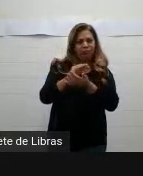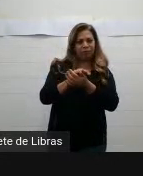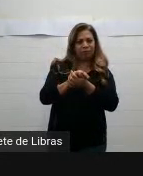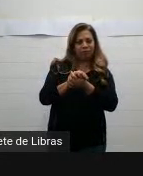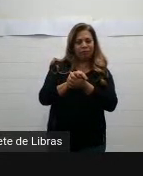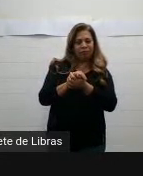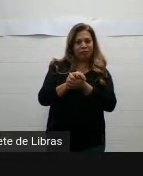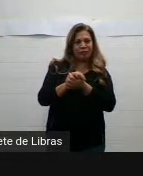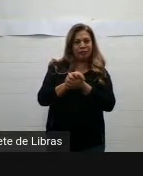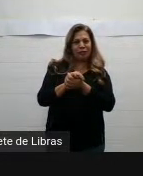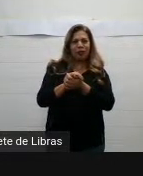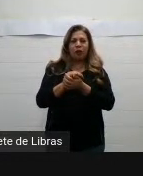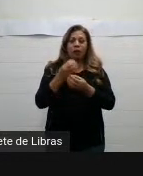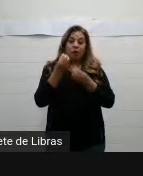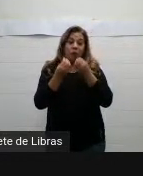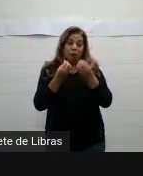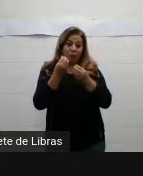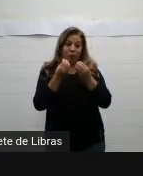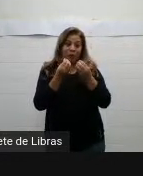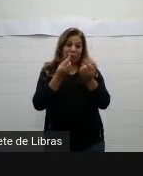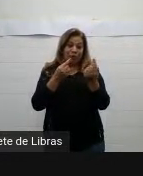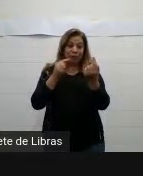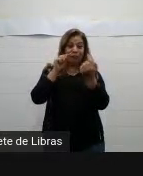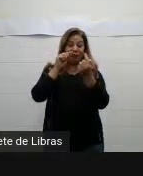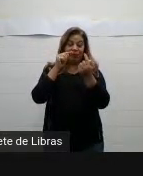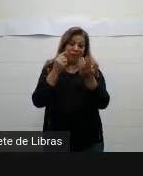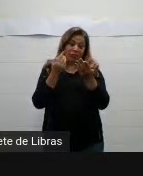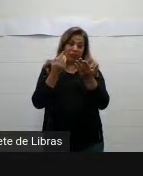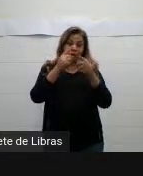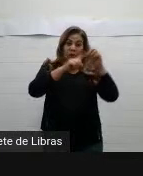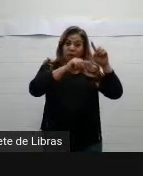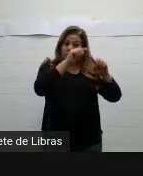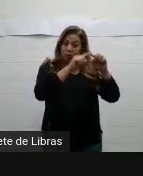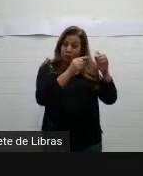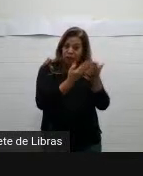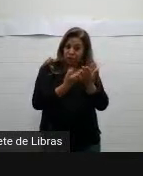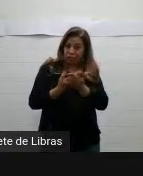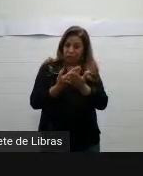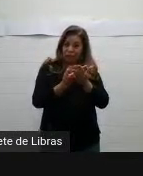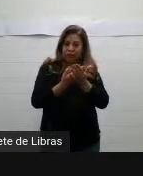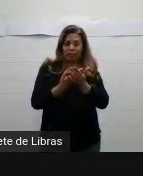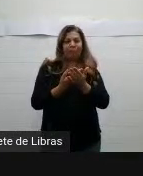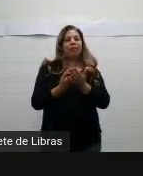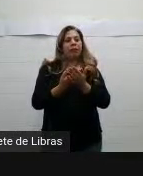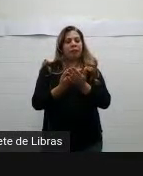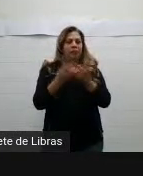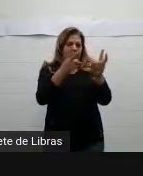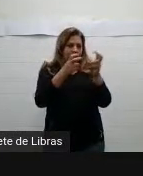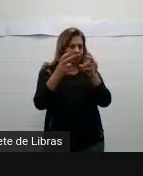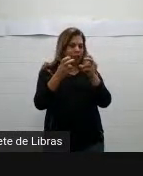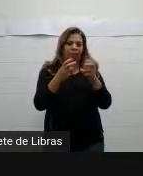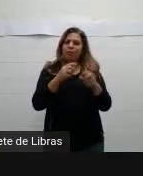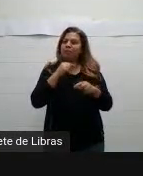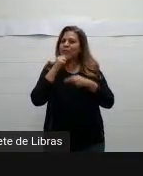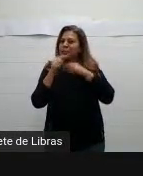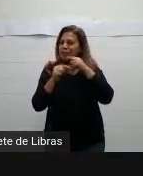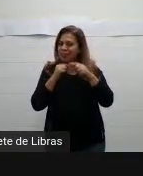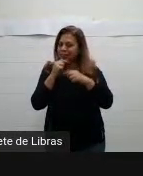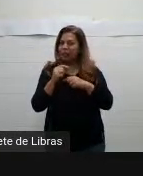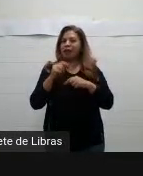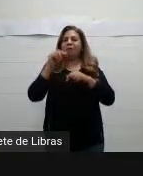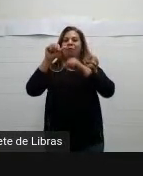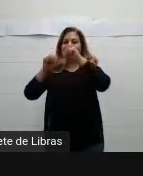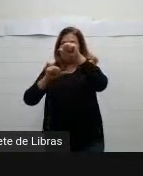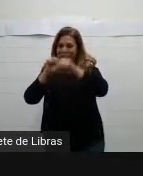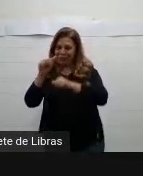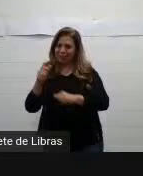dissertar sobre o nosso objeto de estudo. Entretanto, a gente viu que era algo que não ia dar certo, era um público muito jovem, então a gente teve que reinventar toda